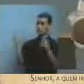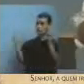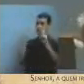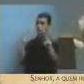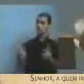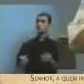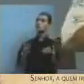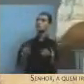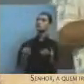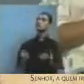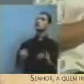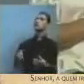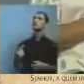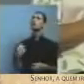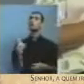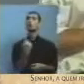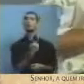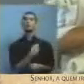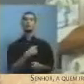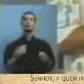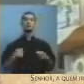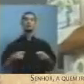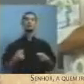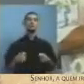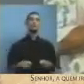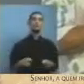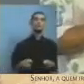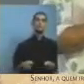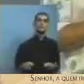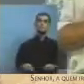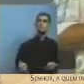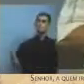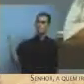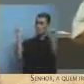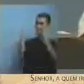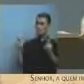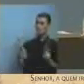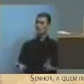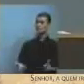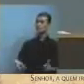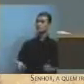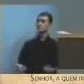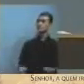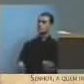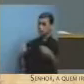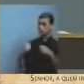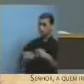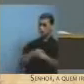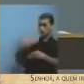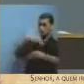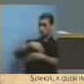slogan. A paz é uma pessoa. E essa pessoa, o único